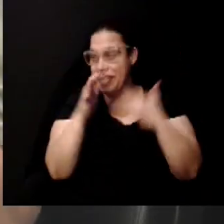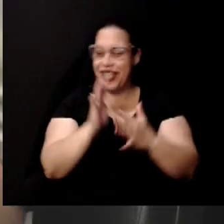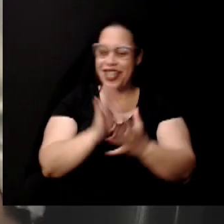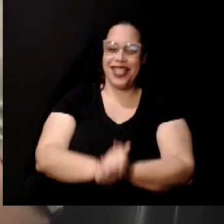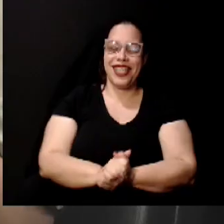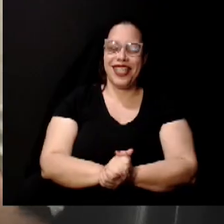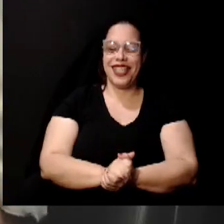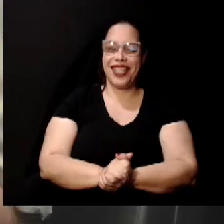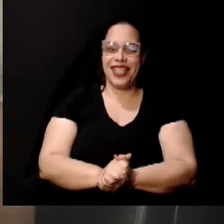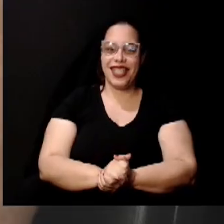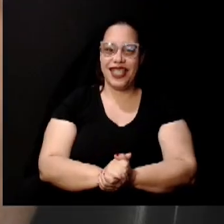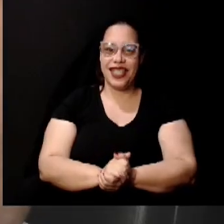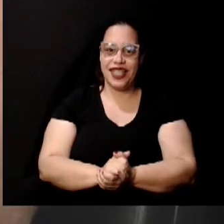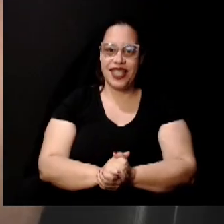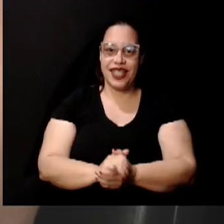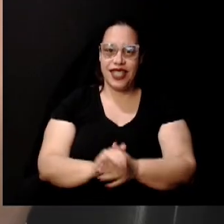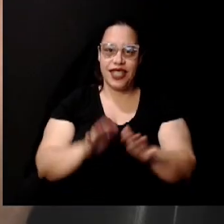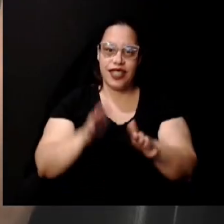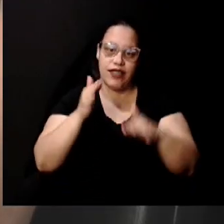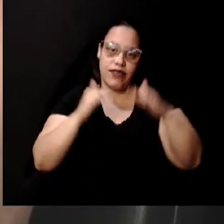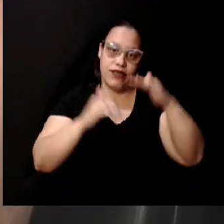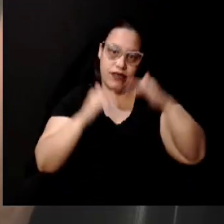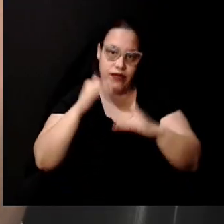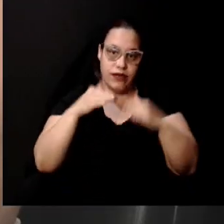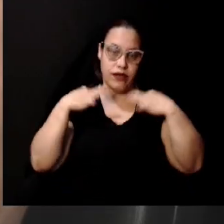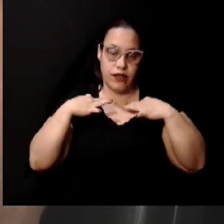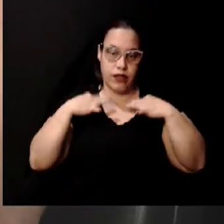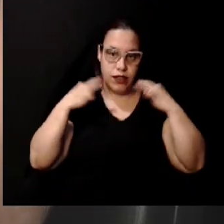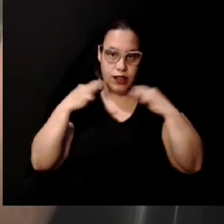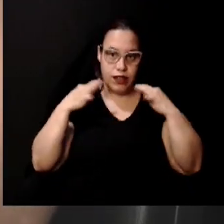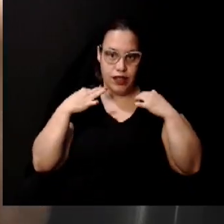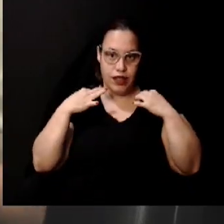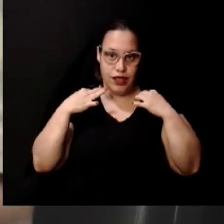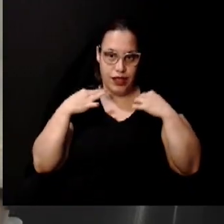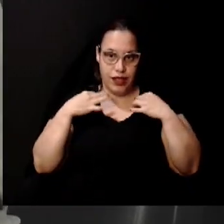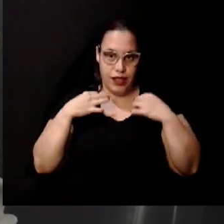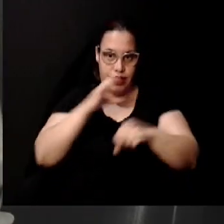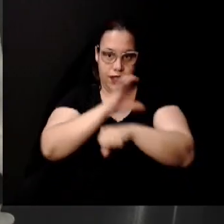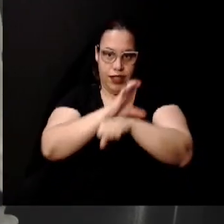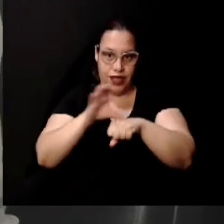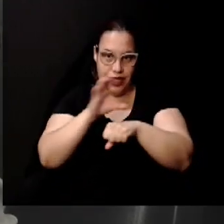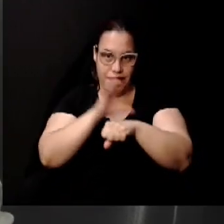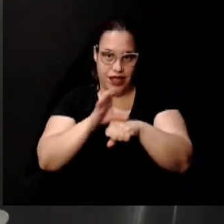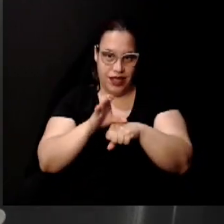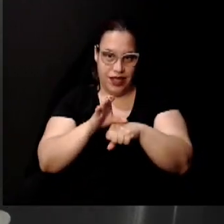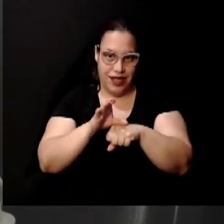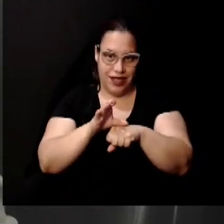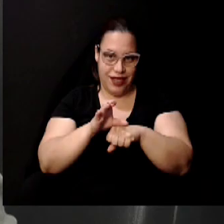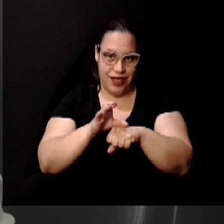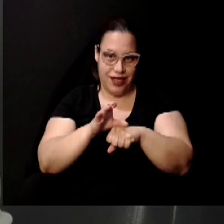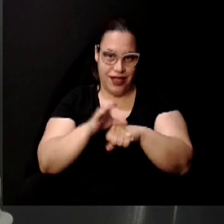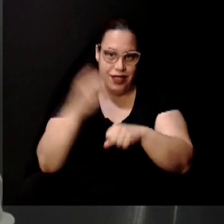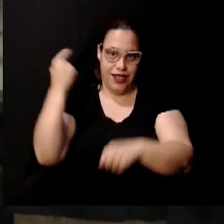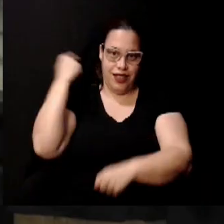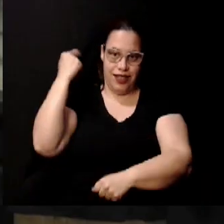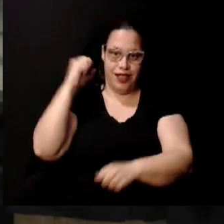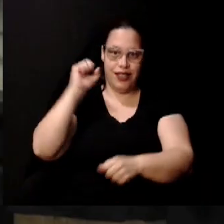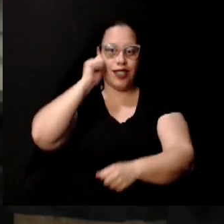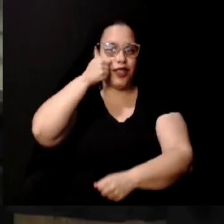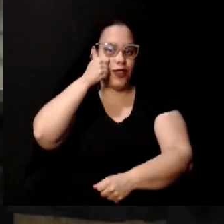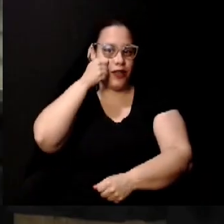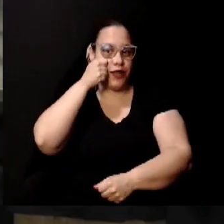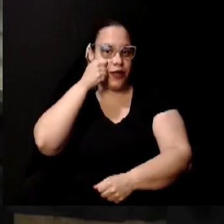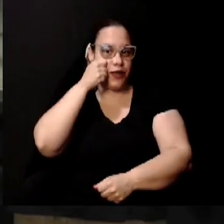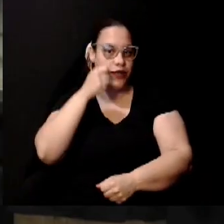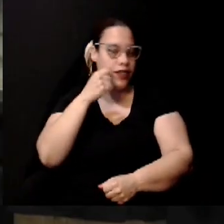com um cabelo desigual, estou usando uma blusa cinza e com fundo preto. A aparência é importante para